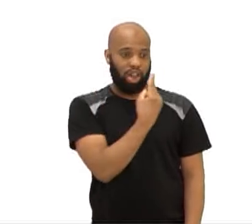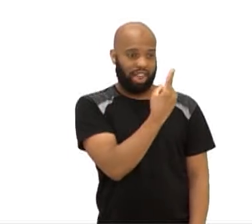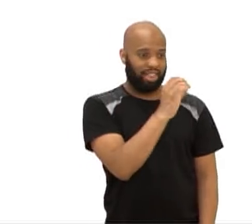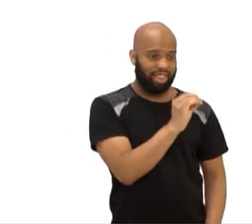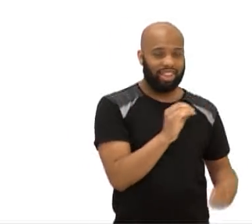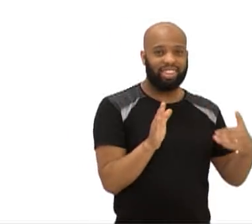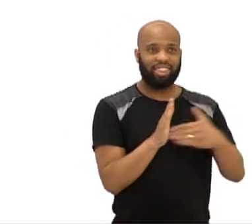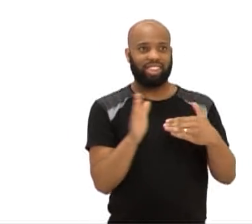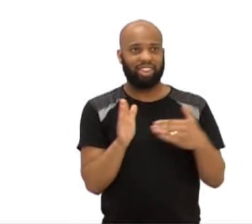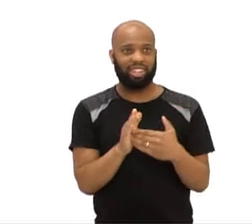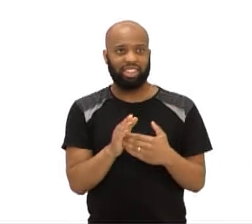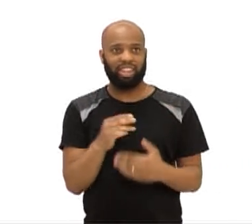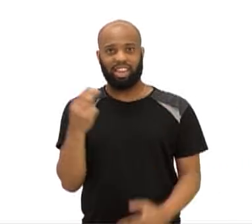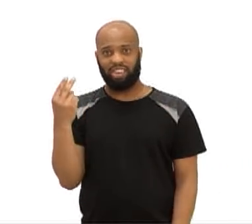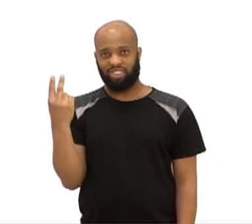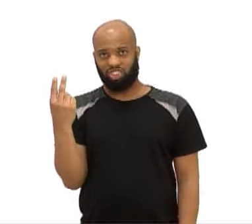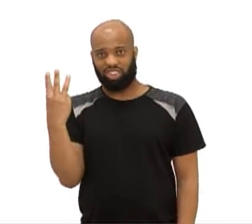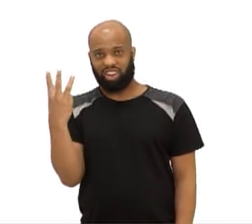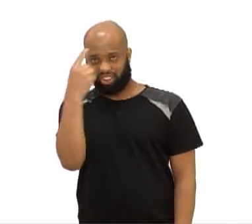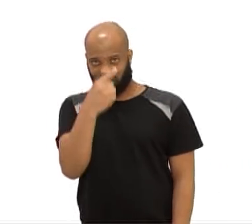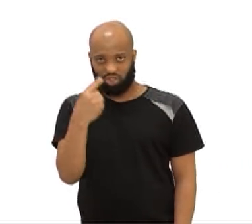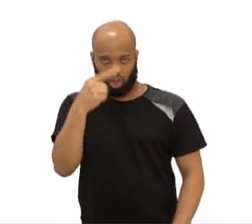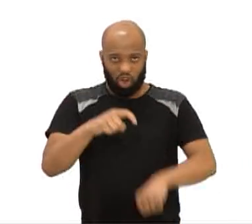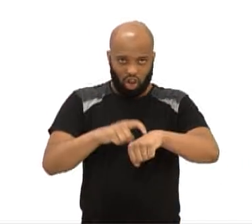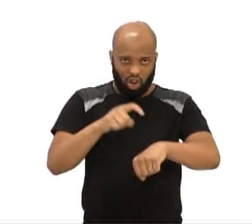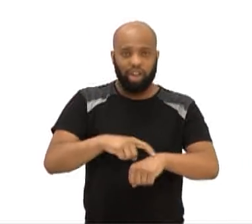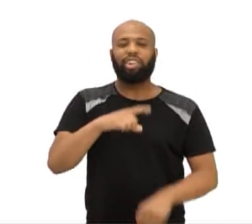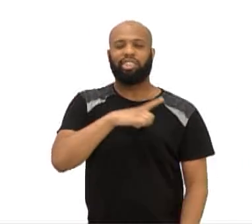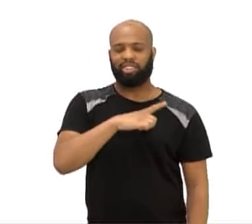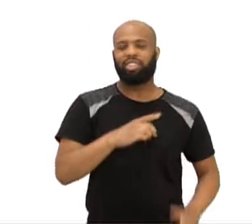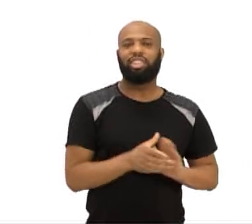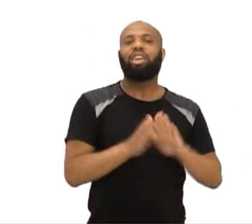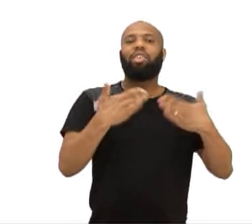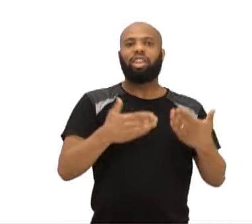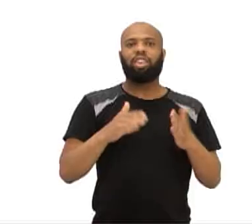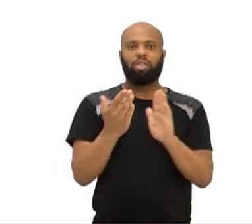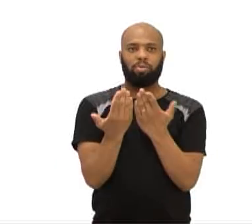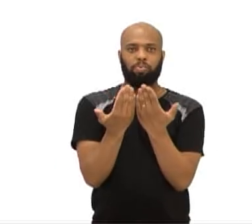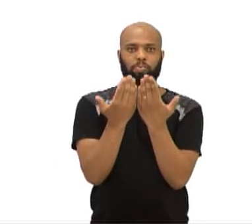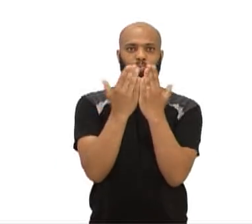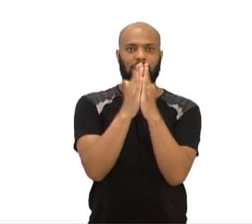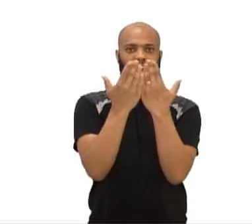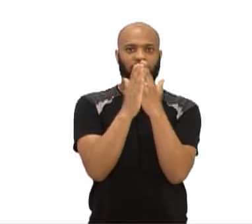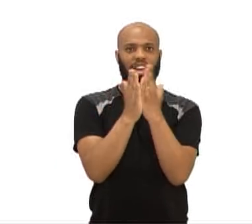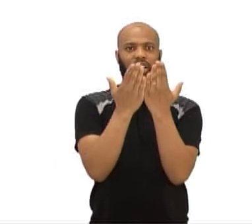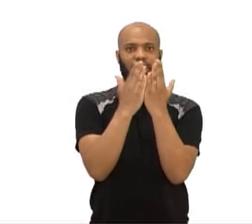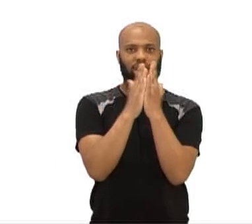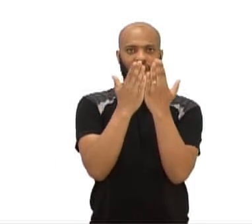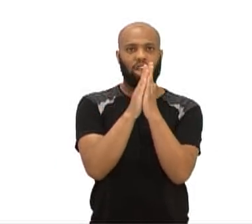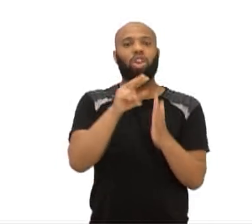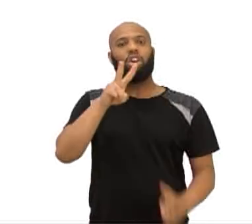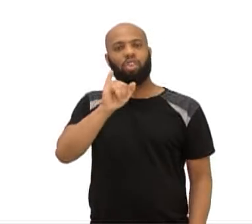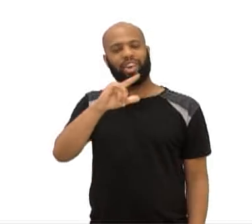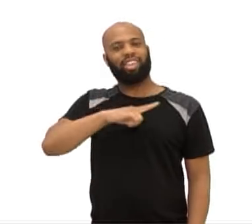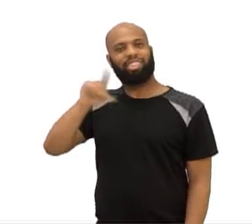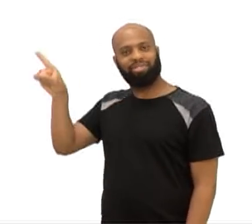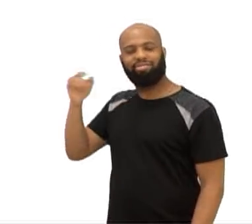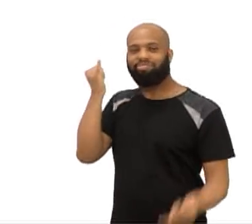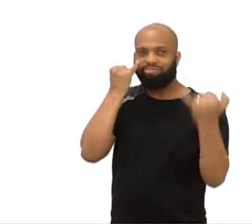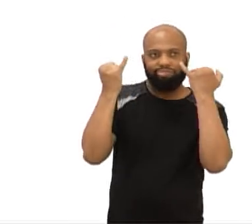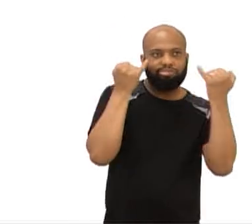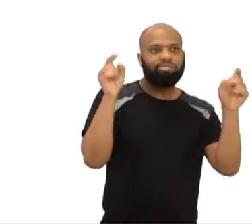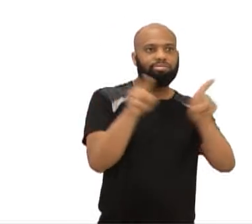10 até as 23 horas. Então, o panfleto ele vai trazer essas informações. O